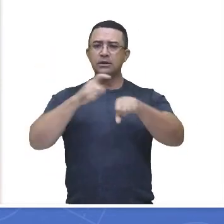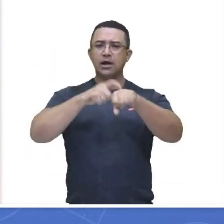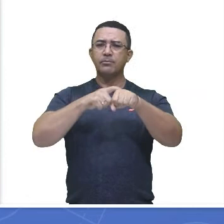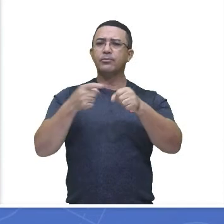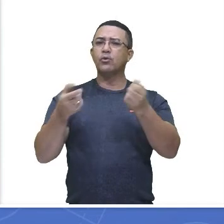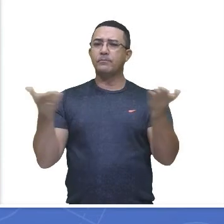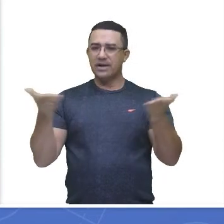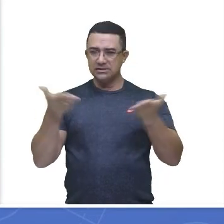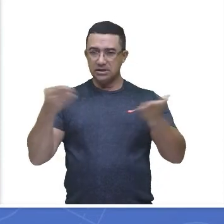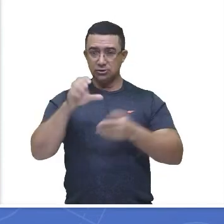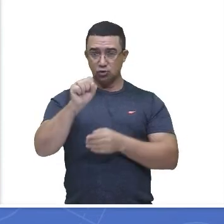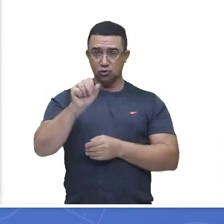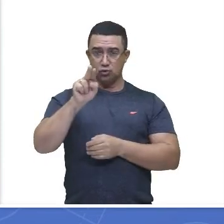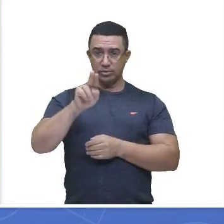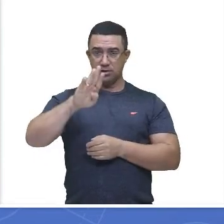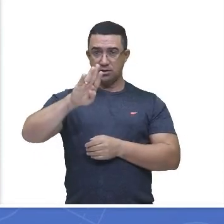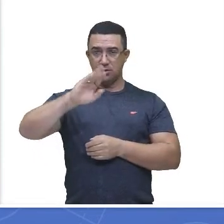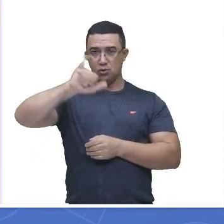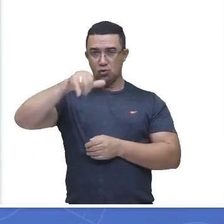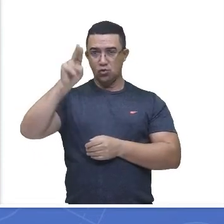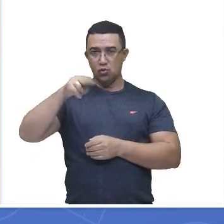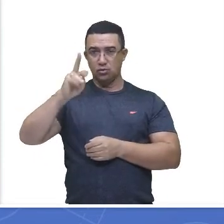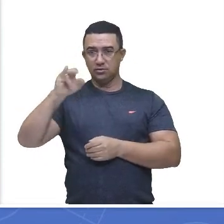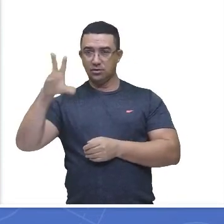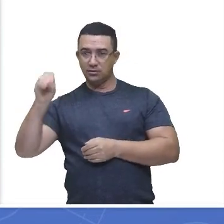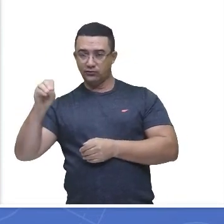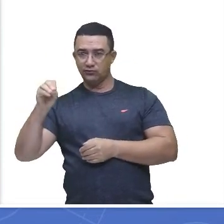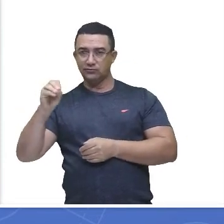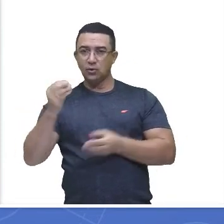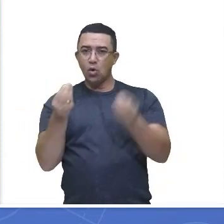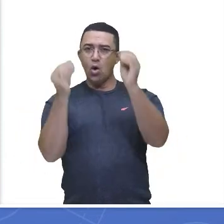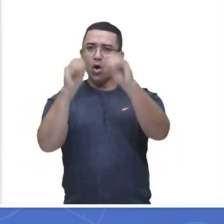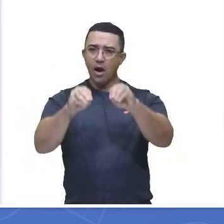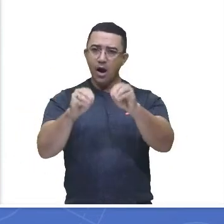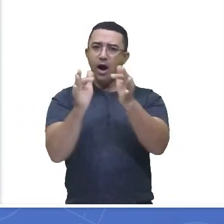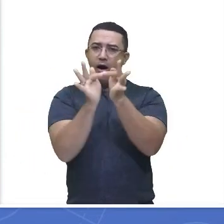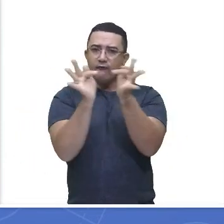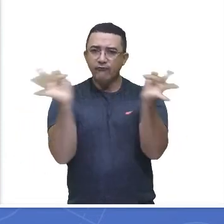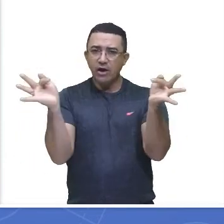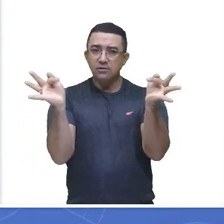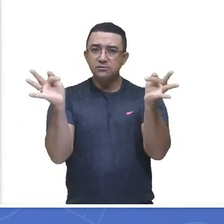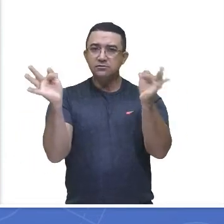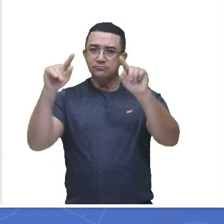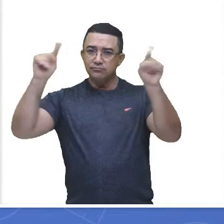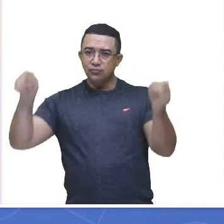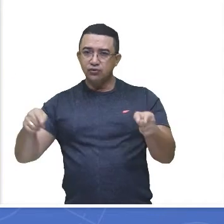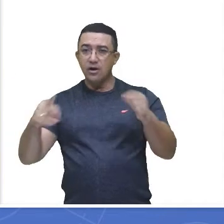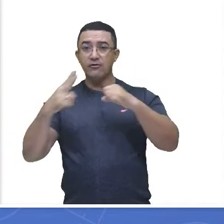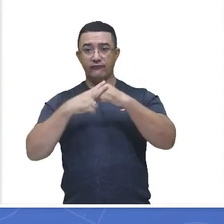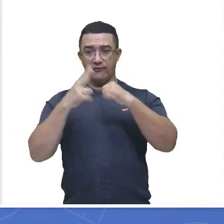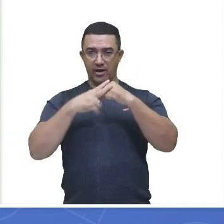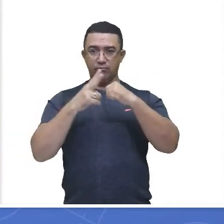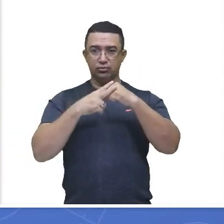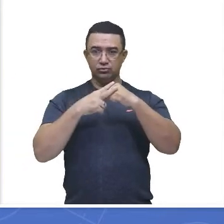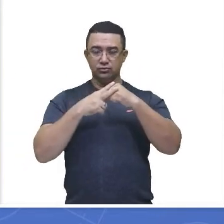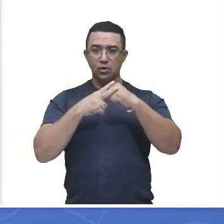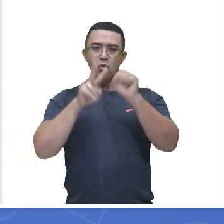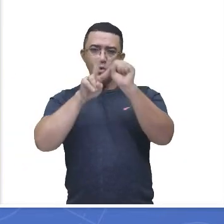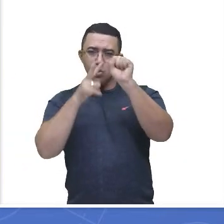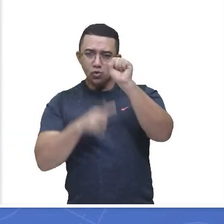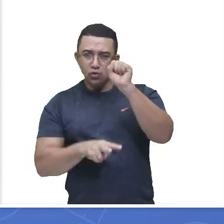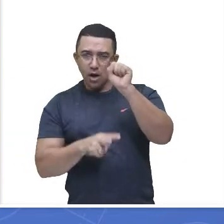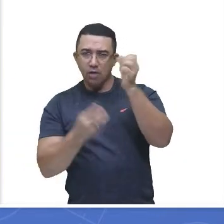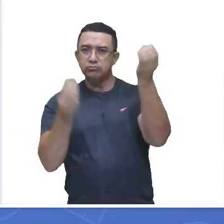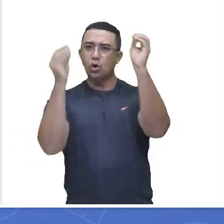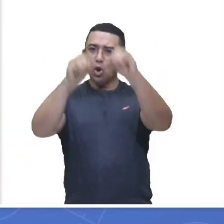de subjuntivo para completar as frases seguintes. Então, você vai conjugar esses verbos que estão entre parênteses